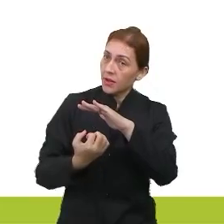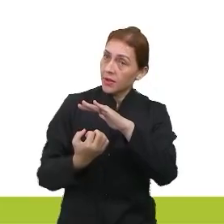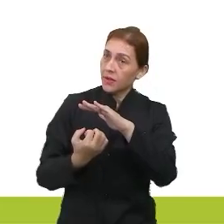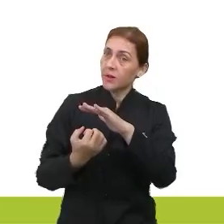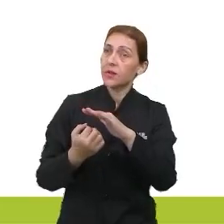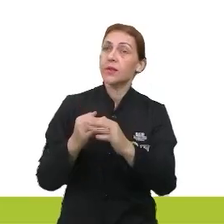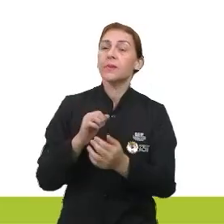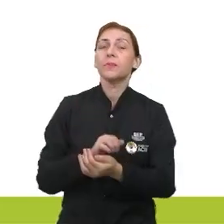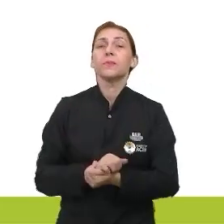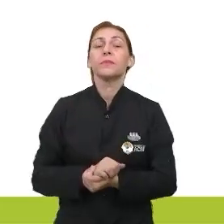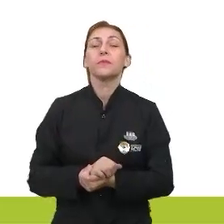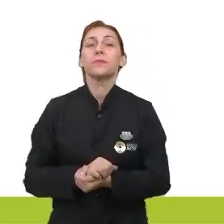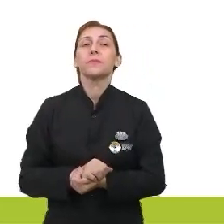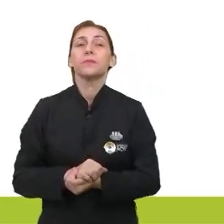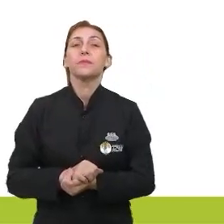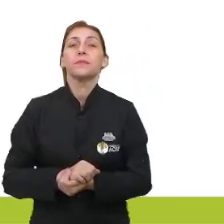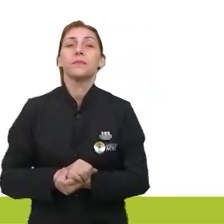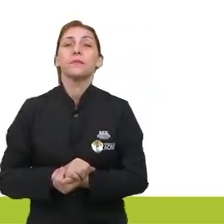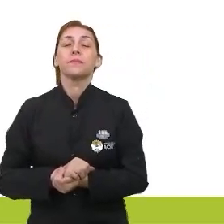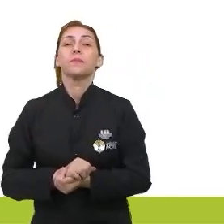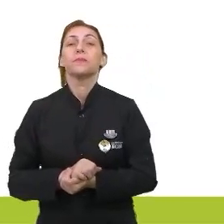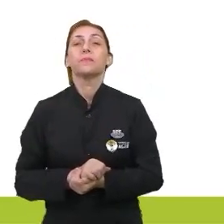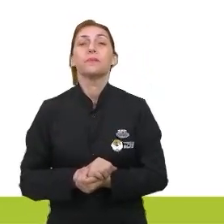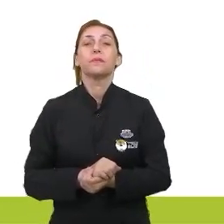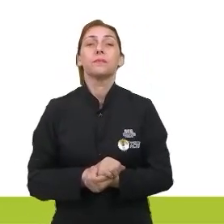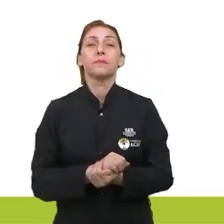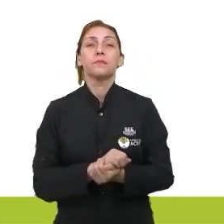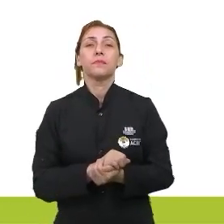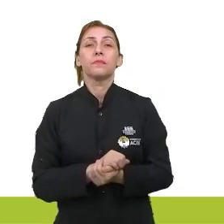desse momento de